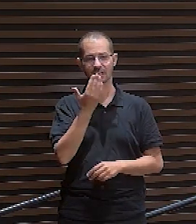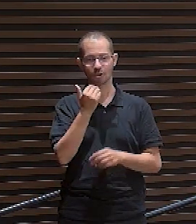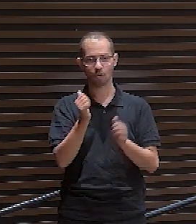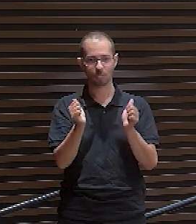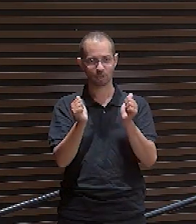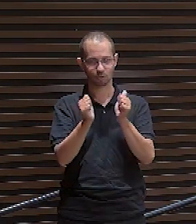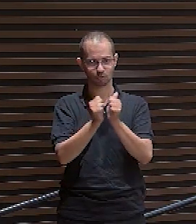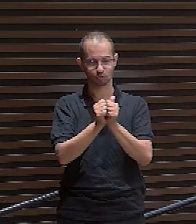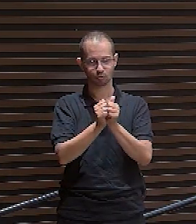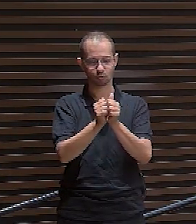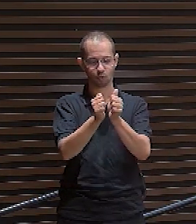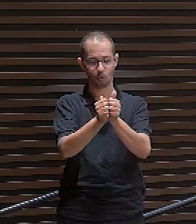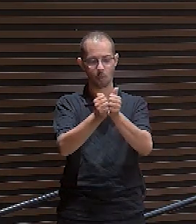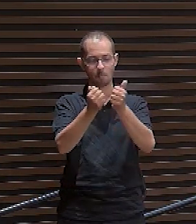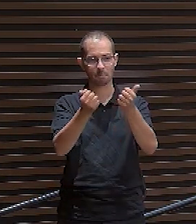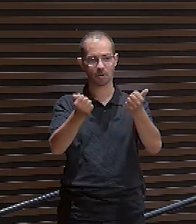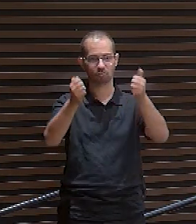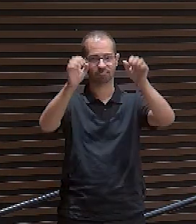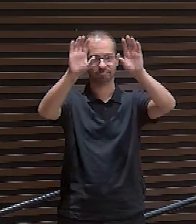celestial.